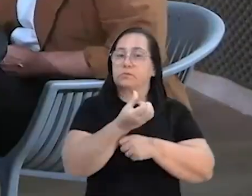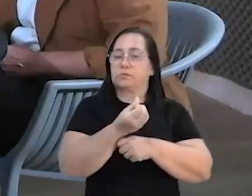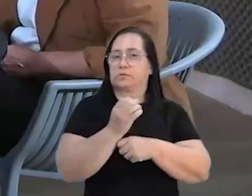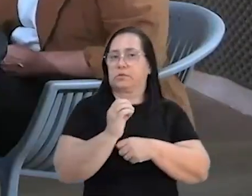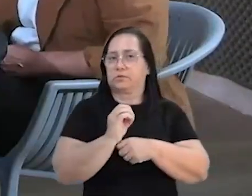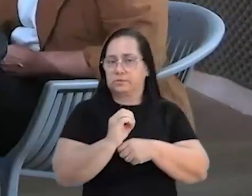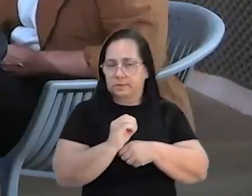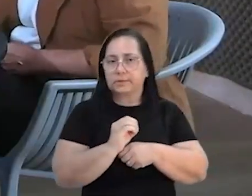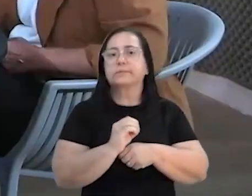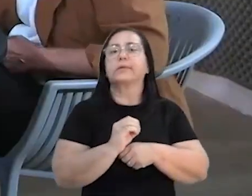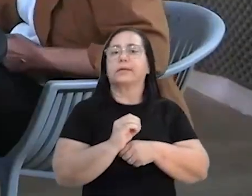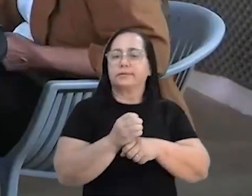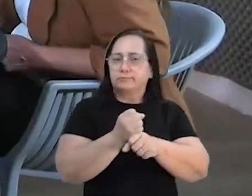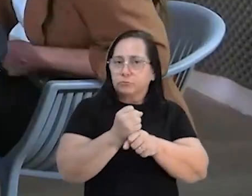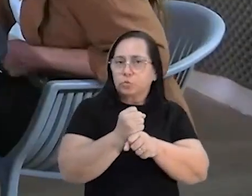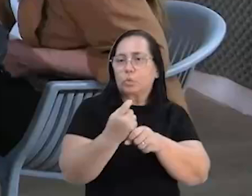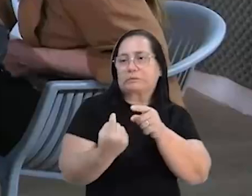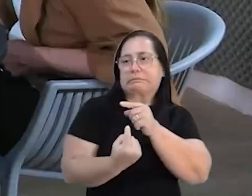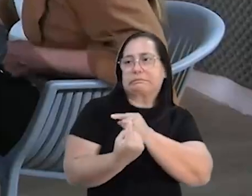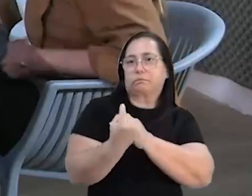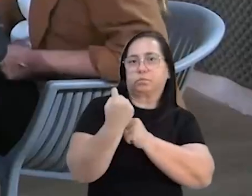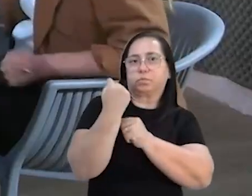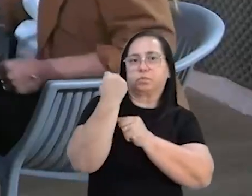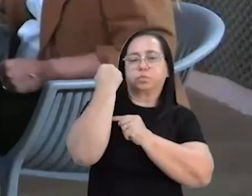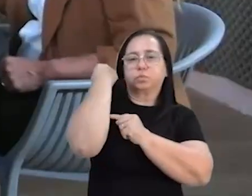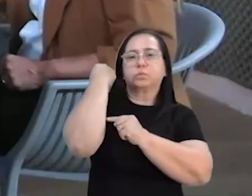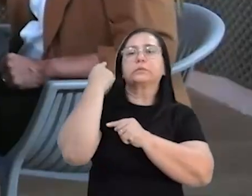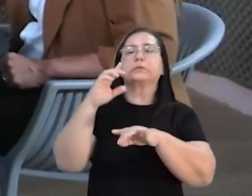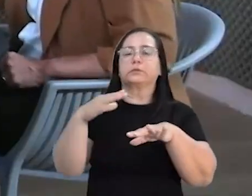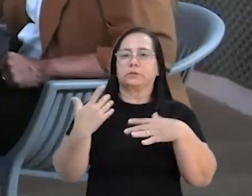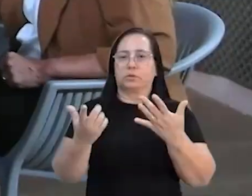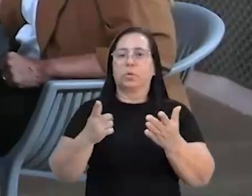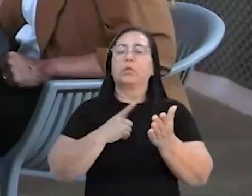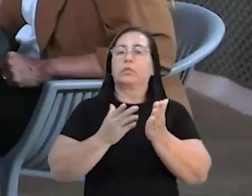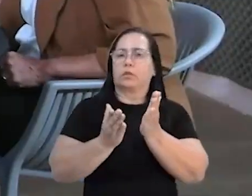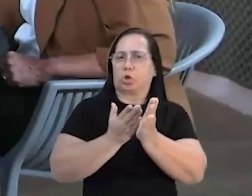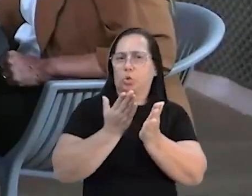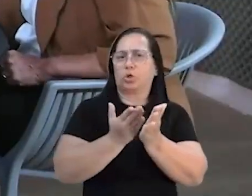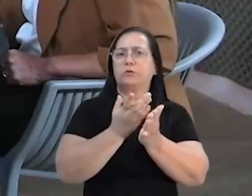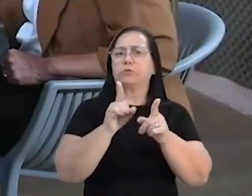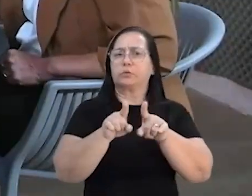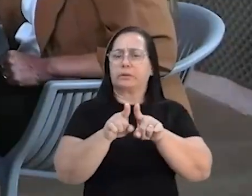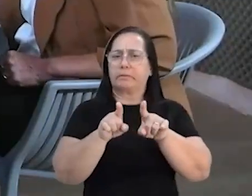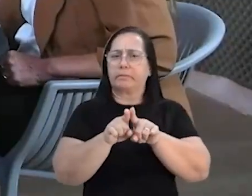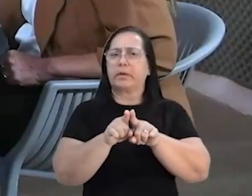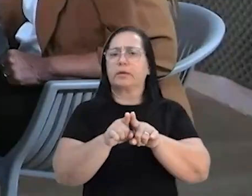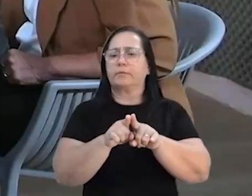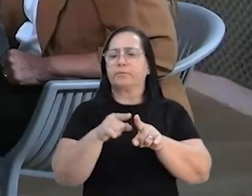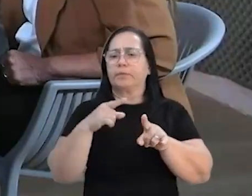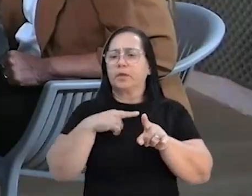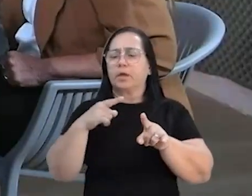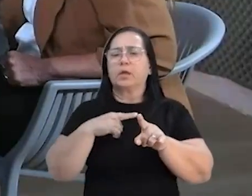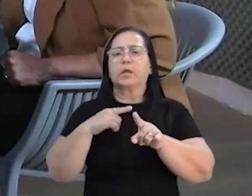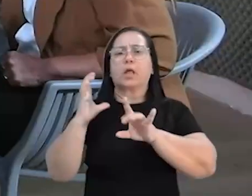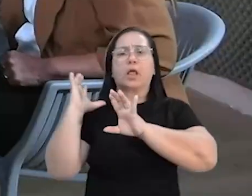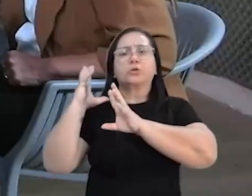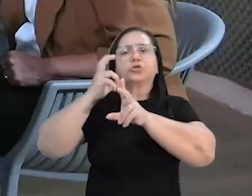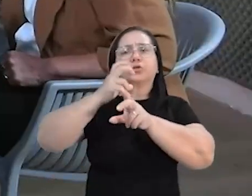1860. 1860. Bem direitinho, ele ainda trabalhava o saber fazer, né? Que aí ele resgata